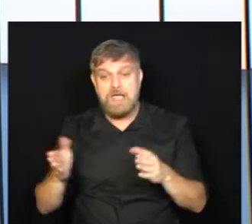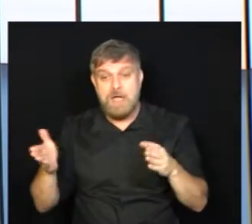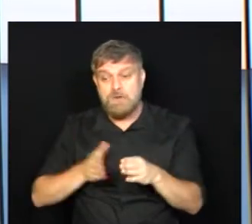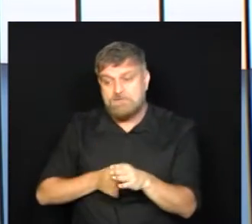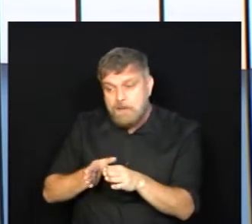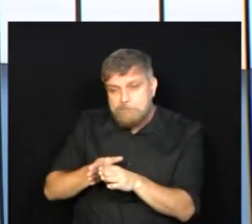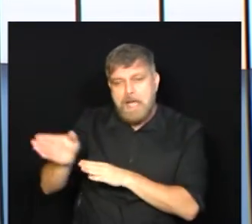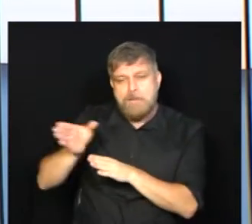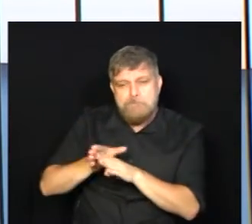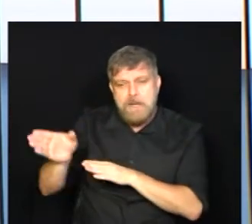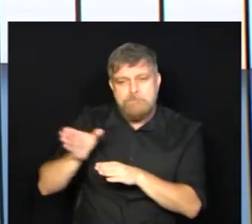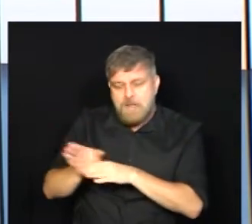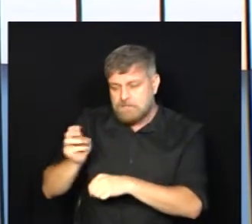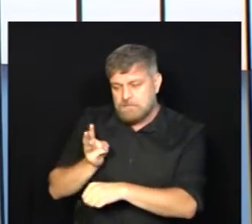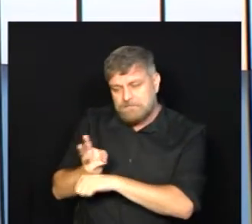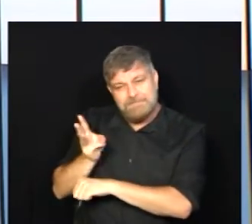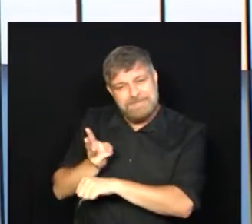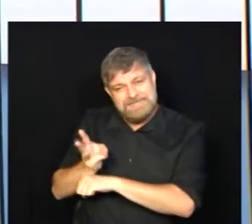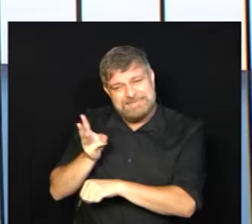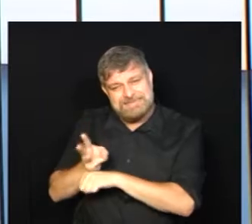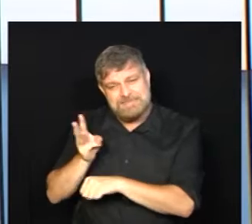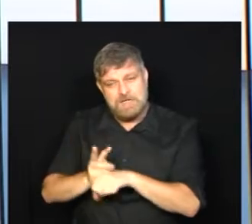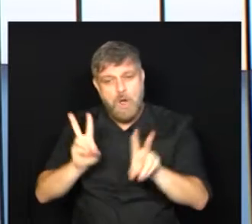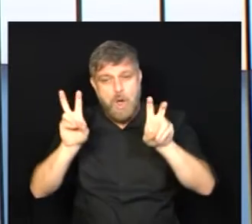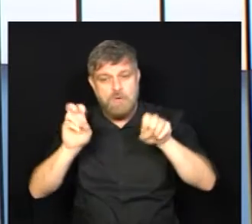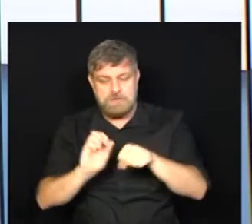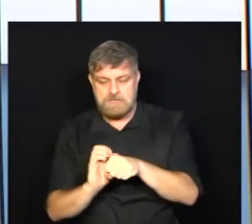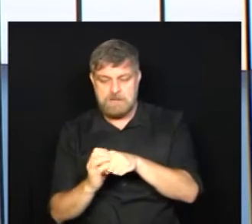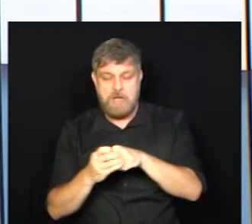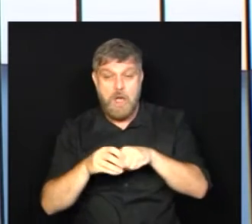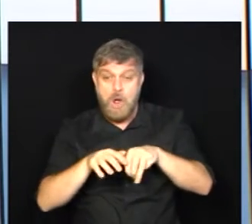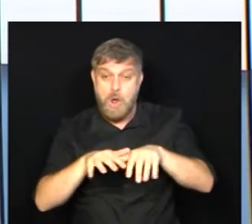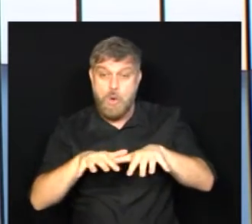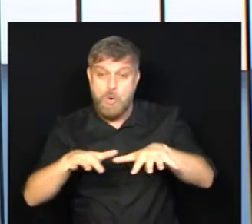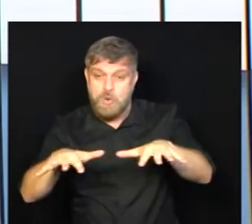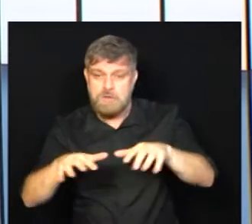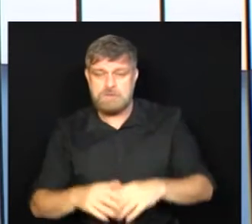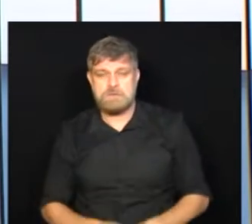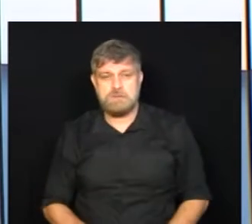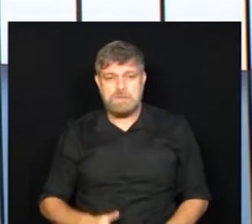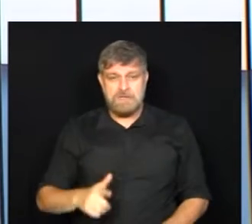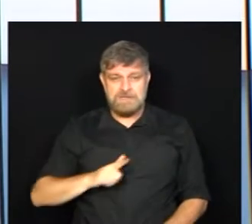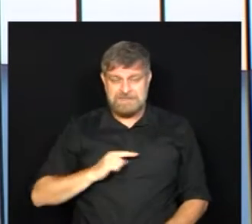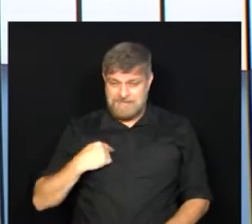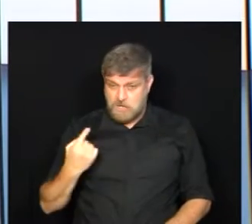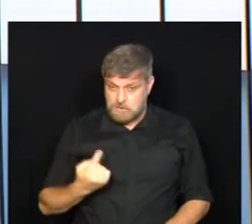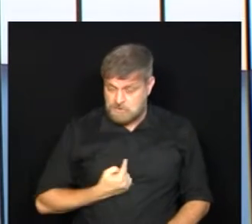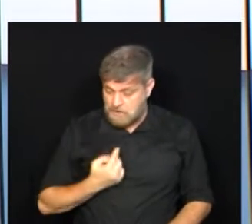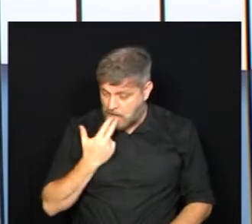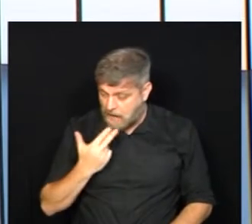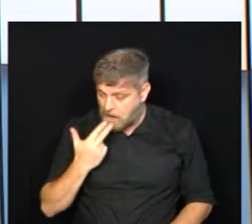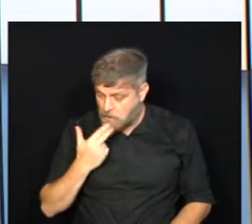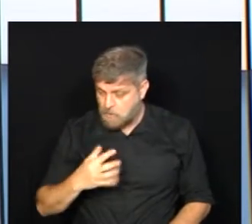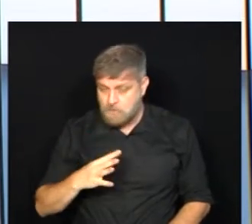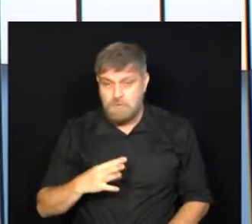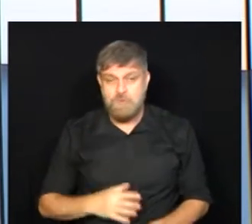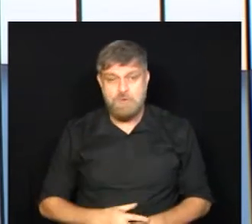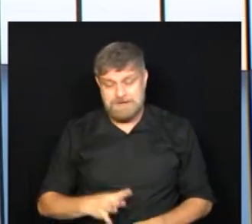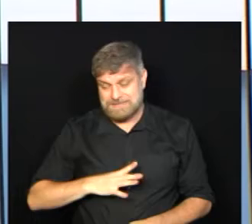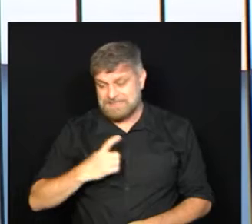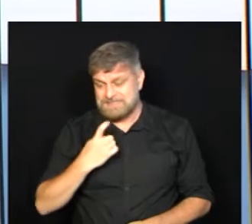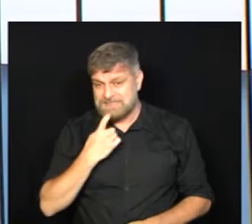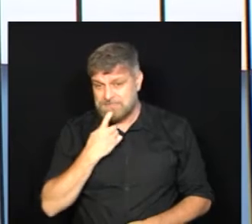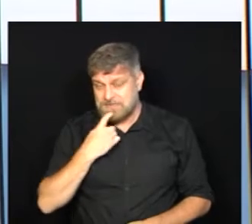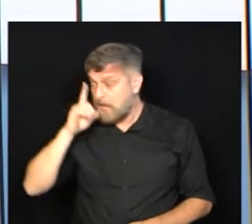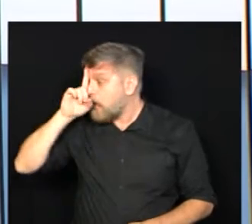enviar mensagens sobre o coronavírus. E apesar de estarmos na fase amarela, é